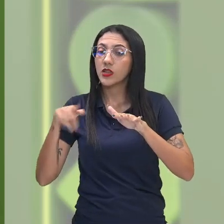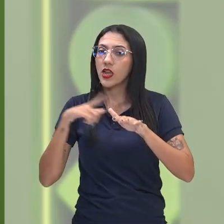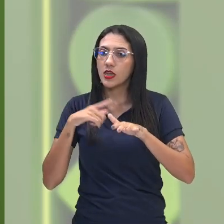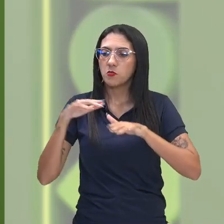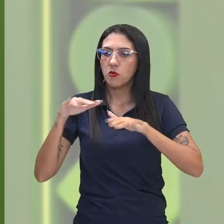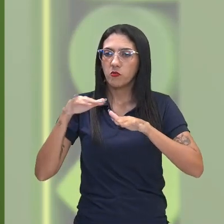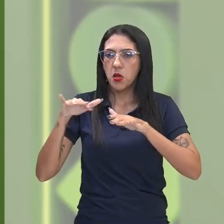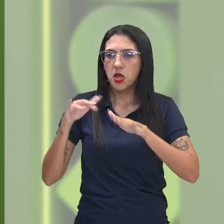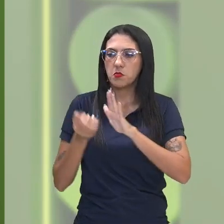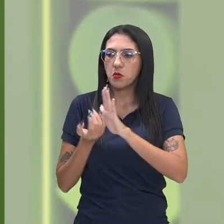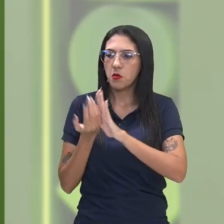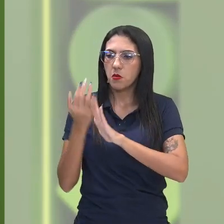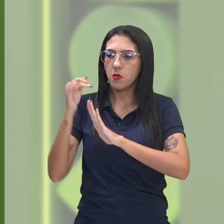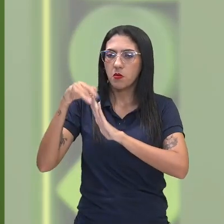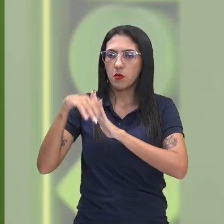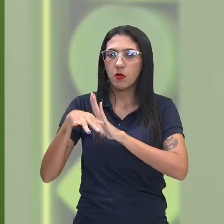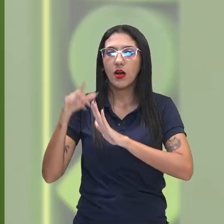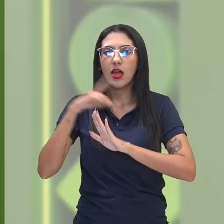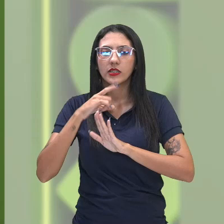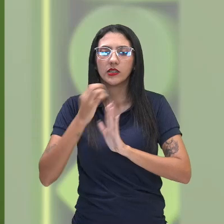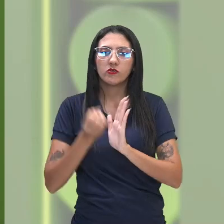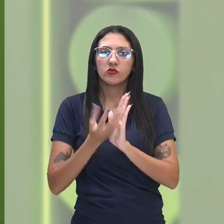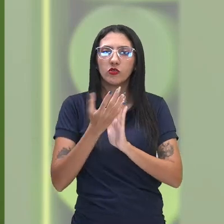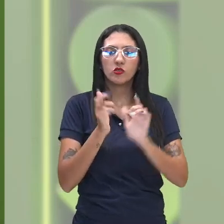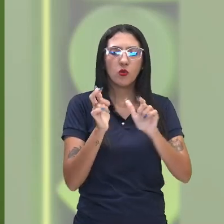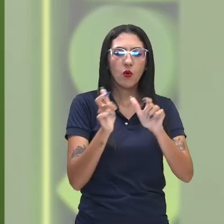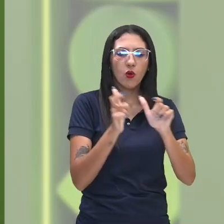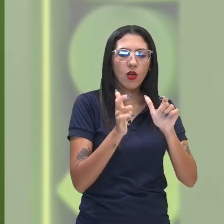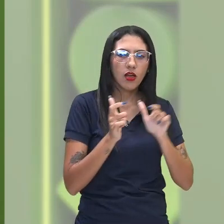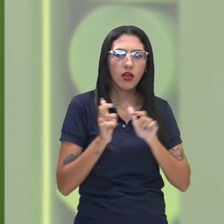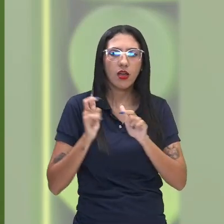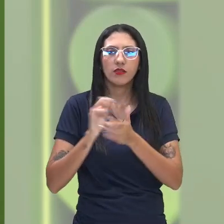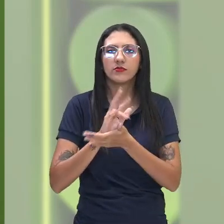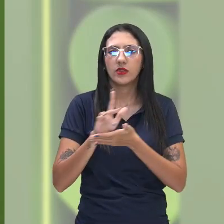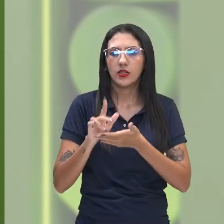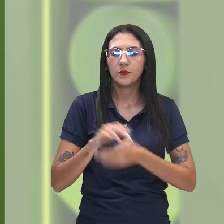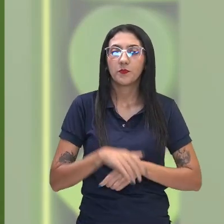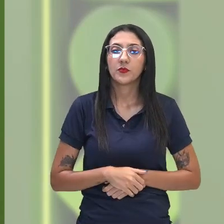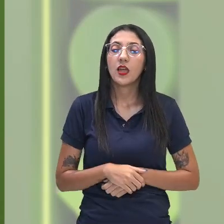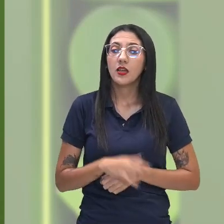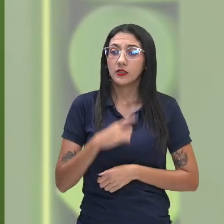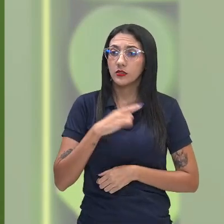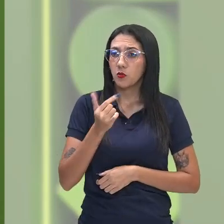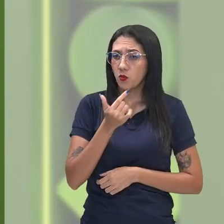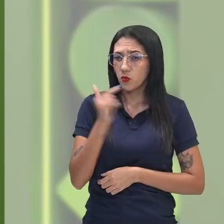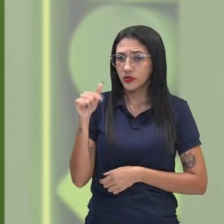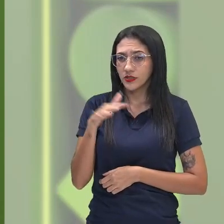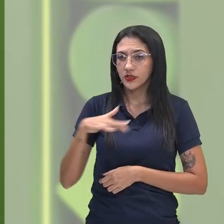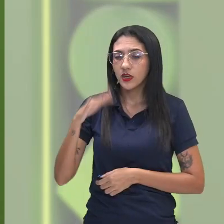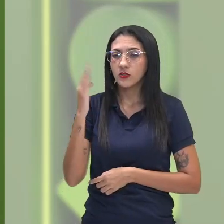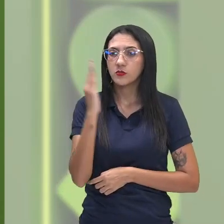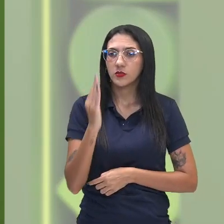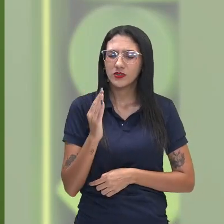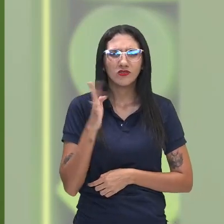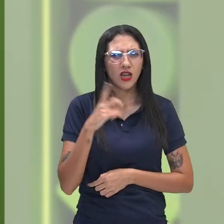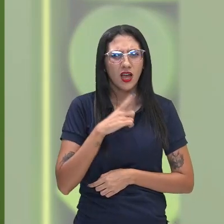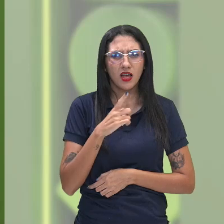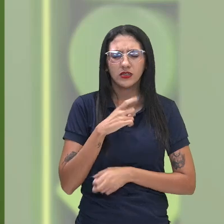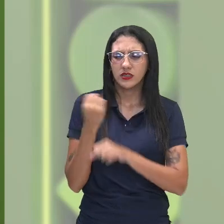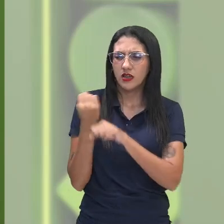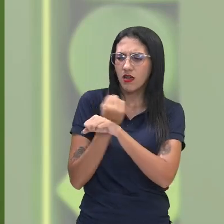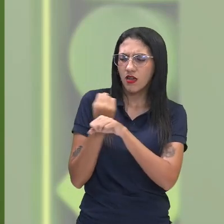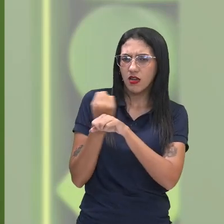ali essas áreas do litoral, né? E a gente tem umas outras regiões do Brasil também que há muitos anos